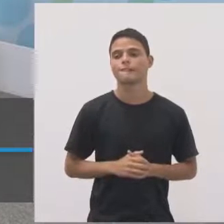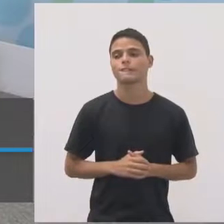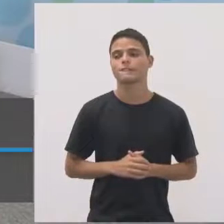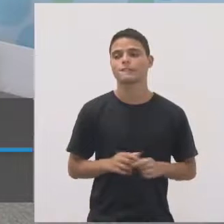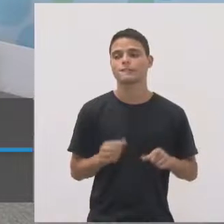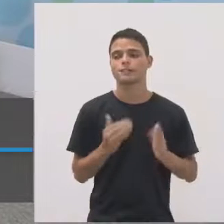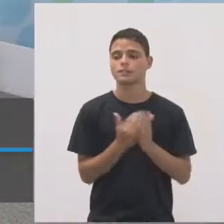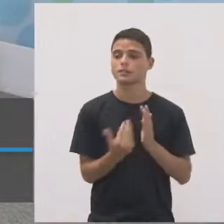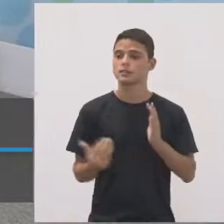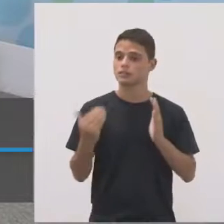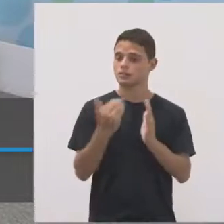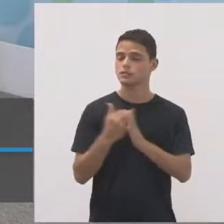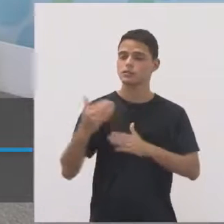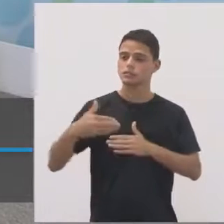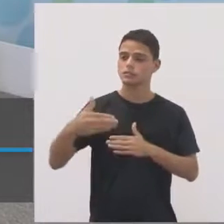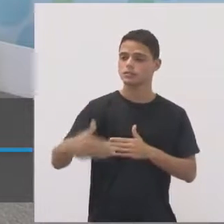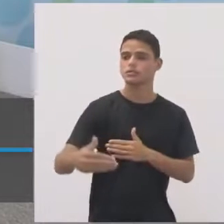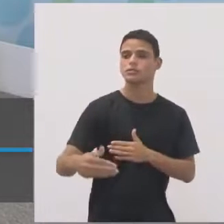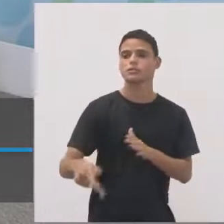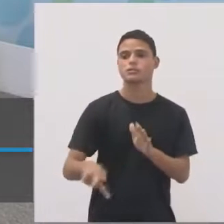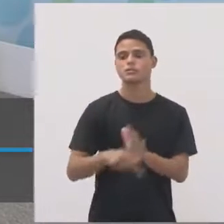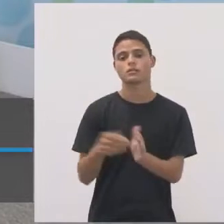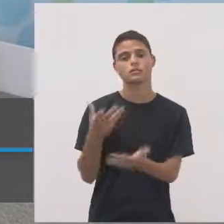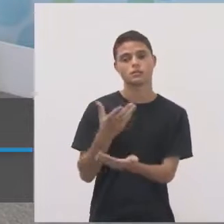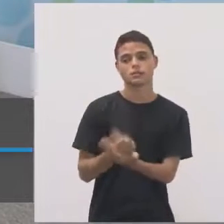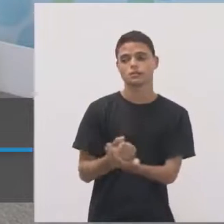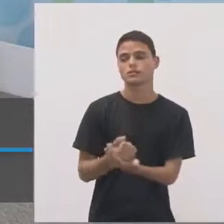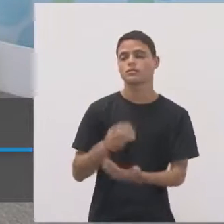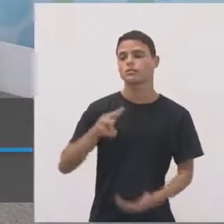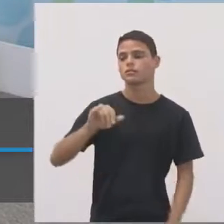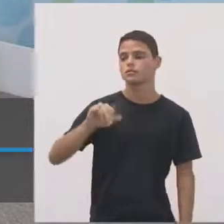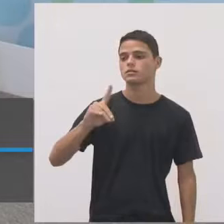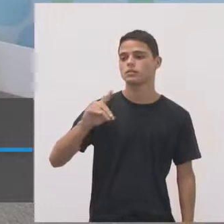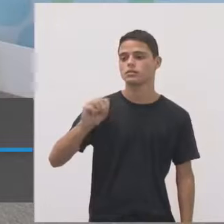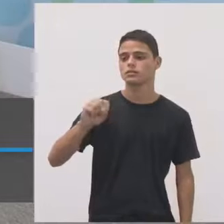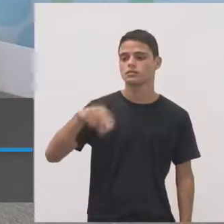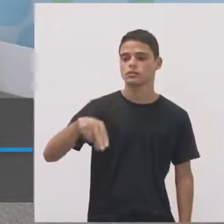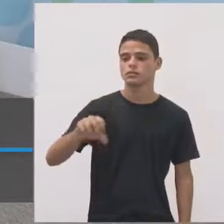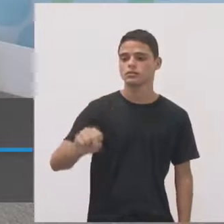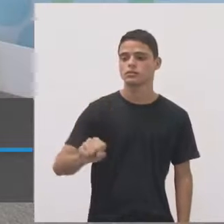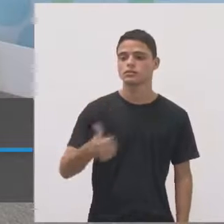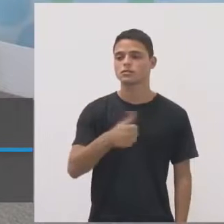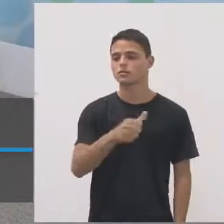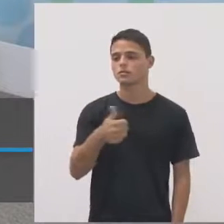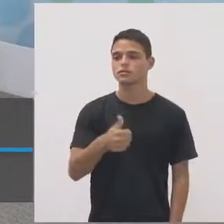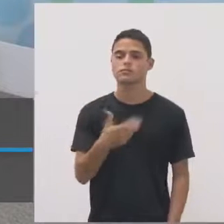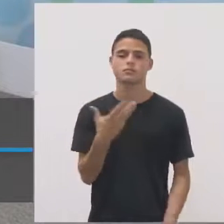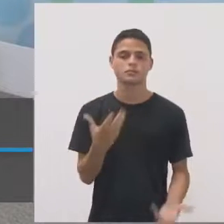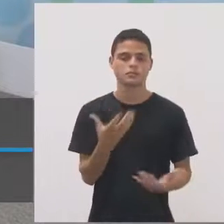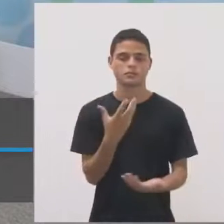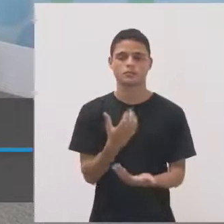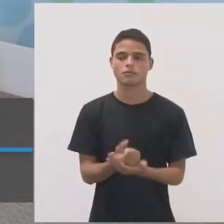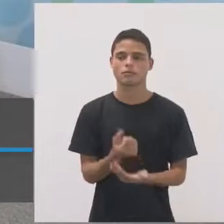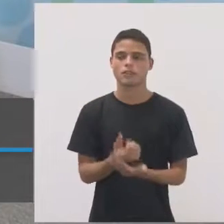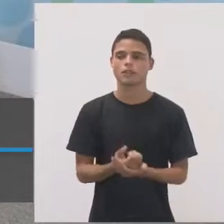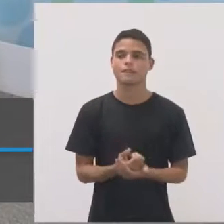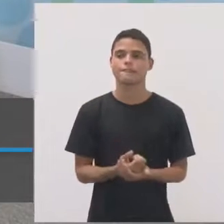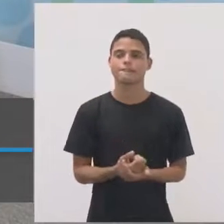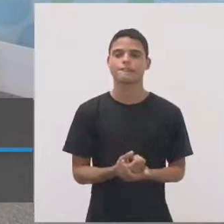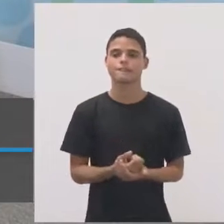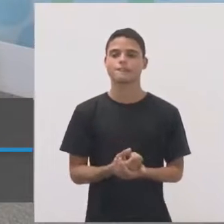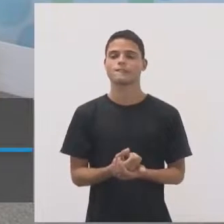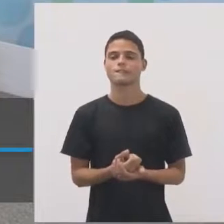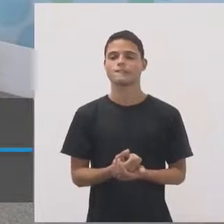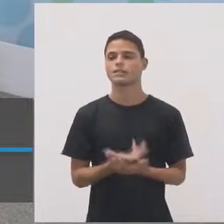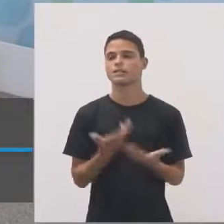pra frente vai ter também a versão para vocês baixarem do Windows 11. Então eu tenho um computador e eu quero já instalar o 11, Felipe. Eu não quero nem colocar o